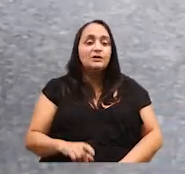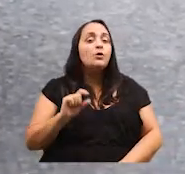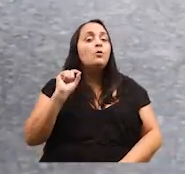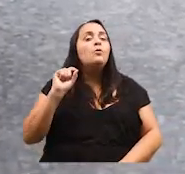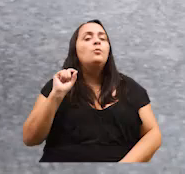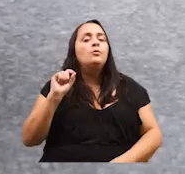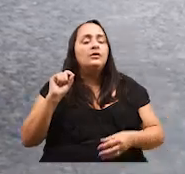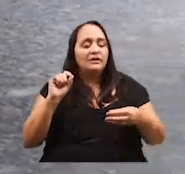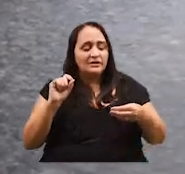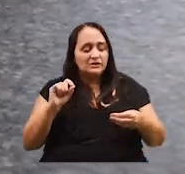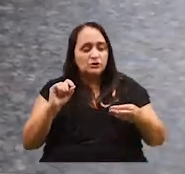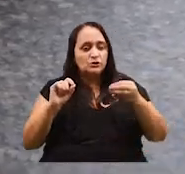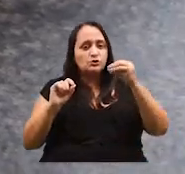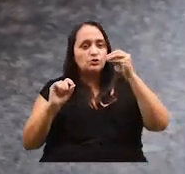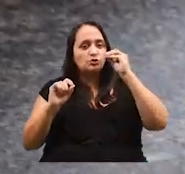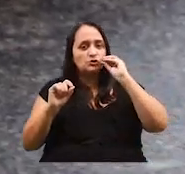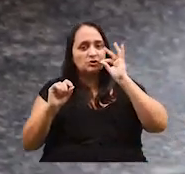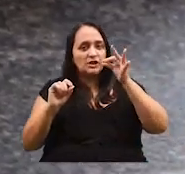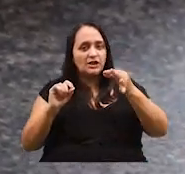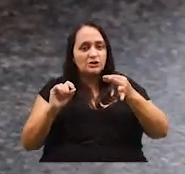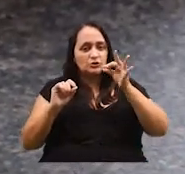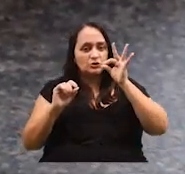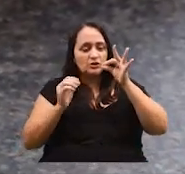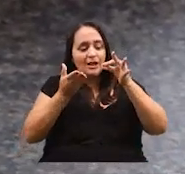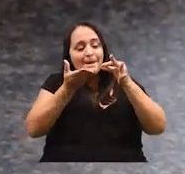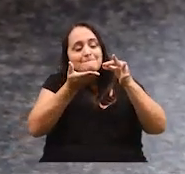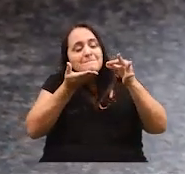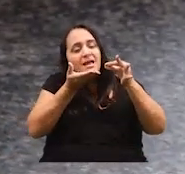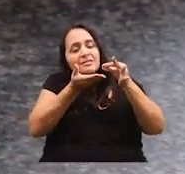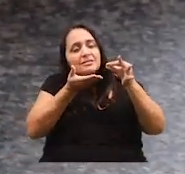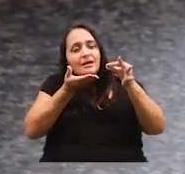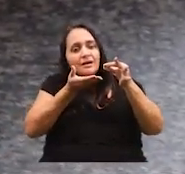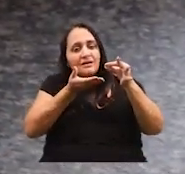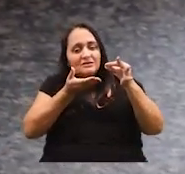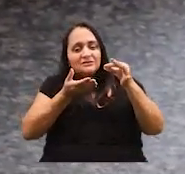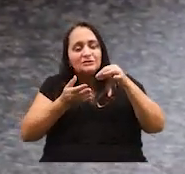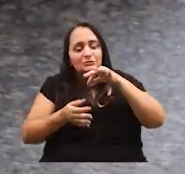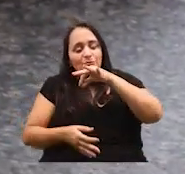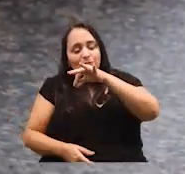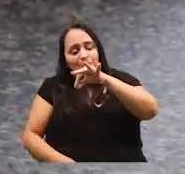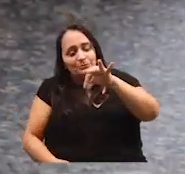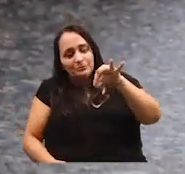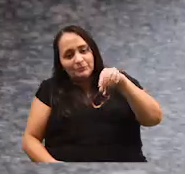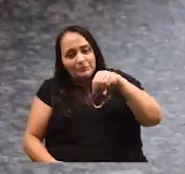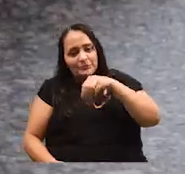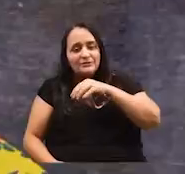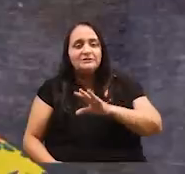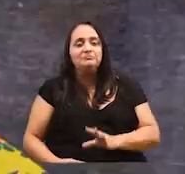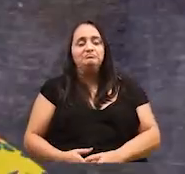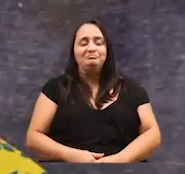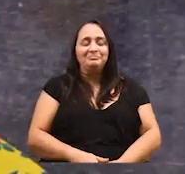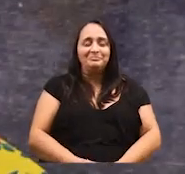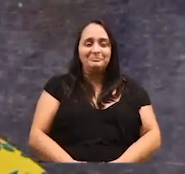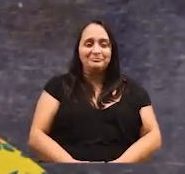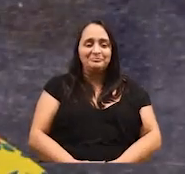aqui? Meia xícara. Meia xícara, ó. Meia leite. Derramo o leite. Meia xícara.